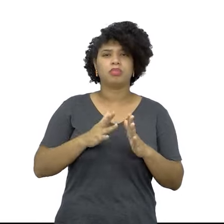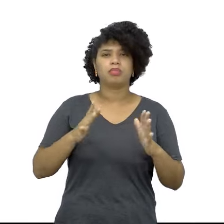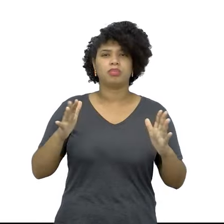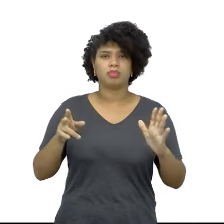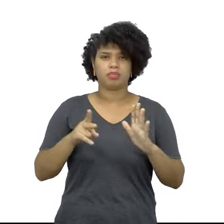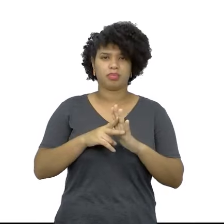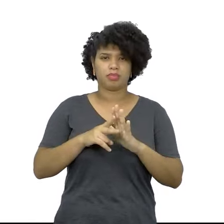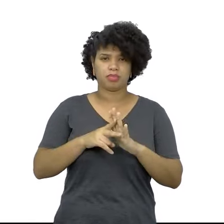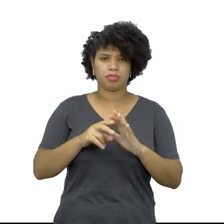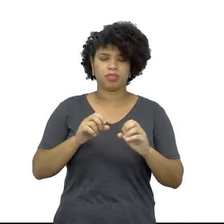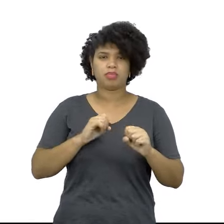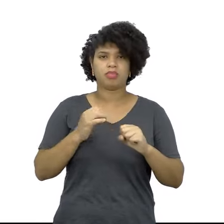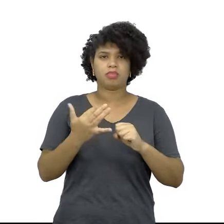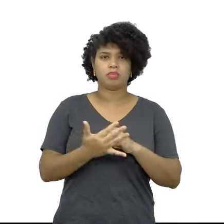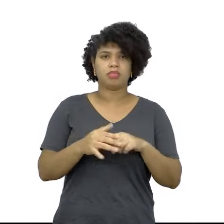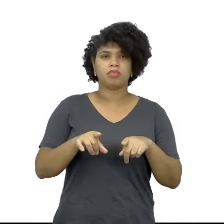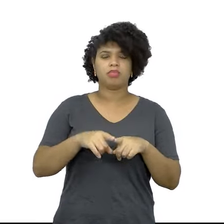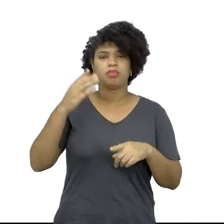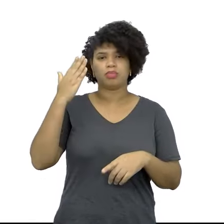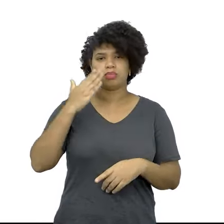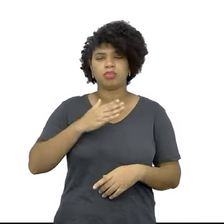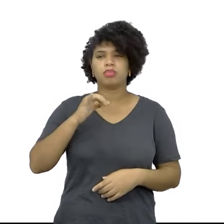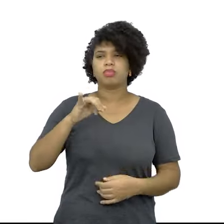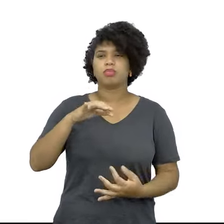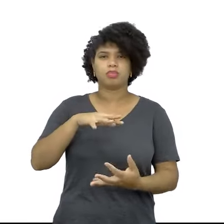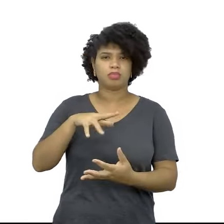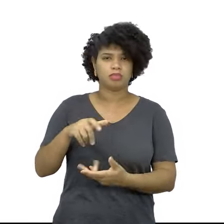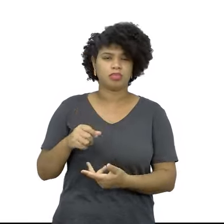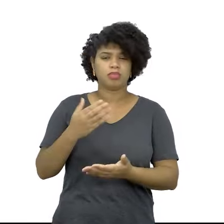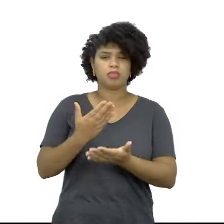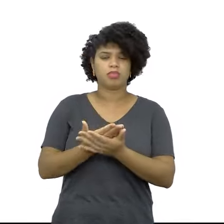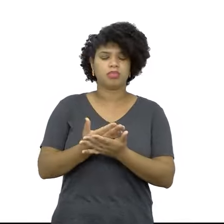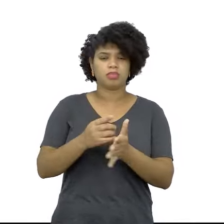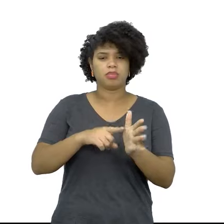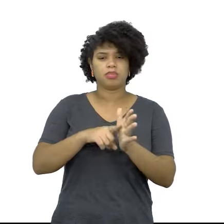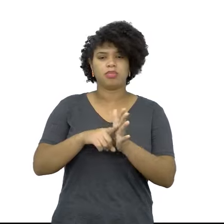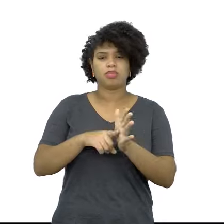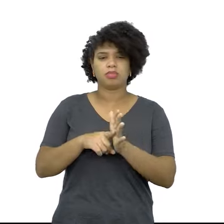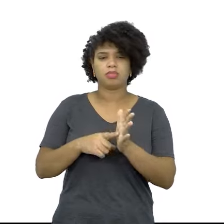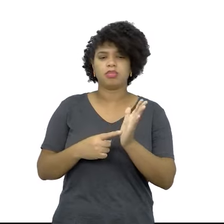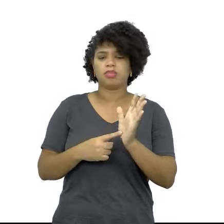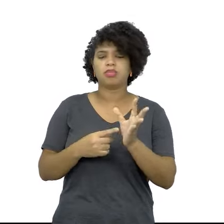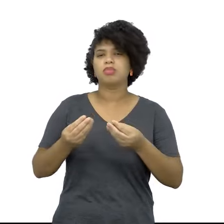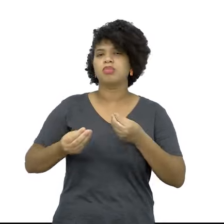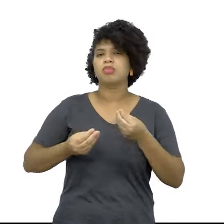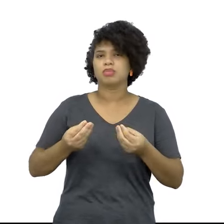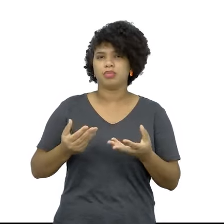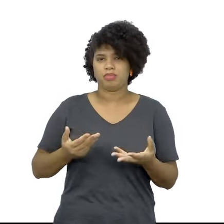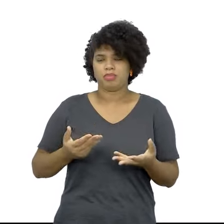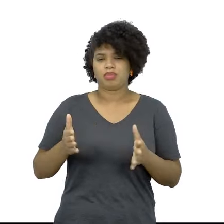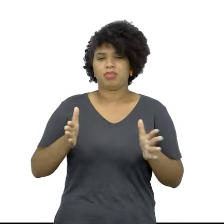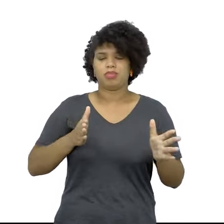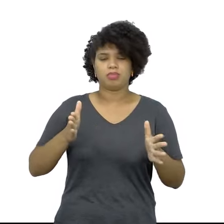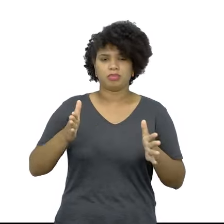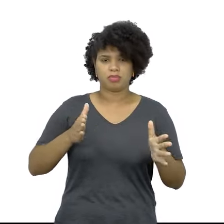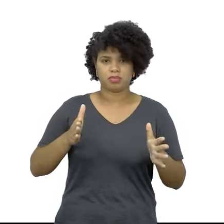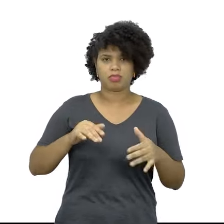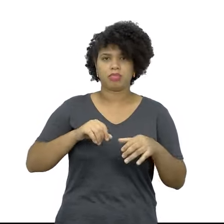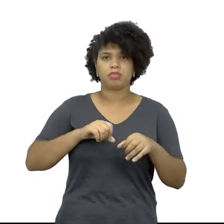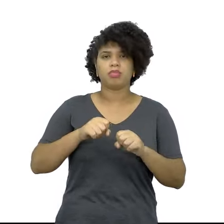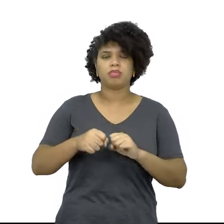pandemia e as evidências internacionais, os estudos apontaram que esses períodos acadêmicos